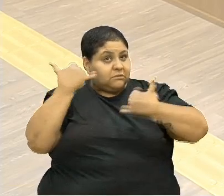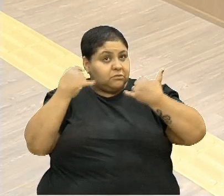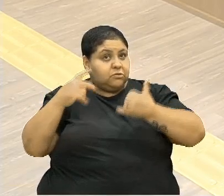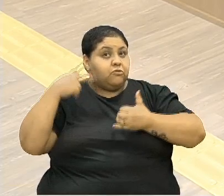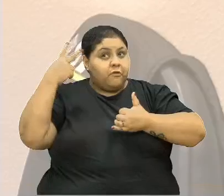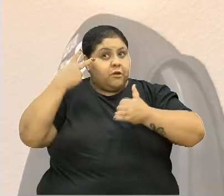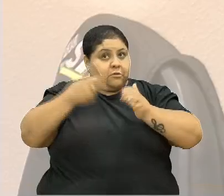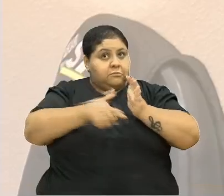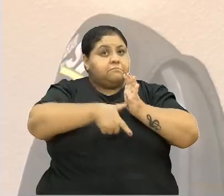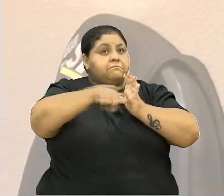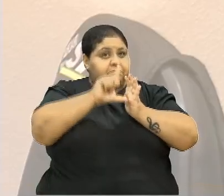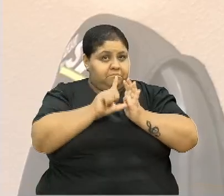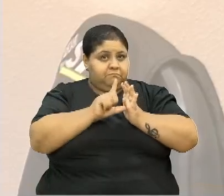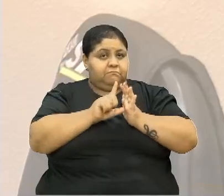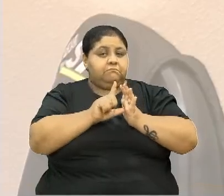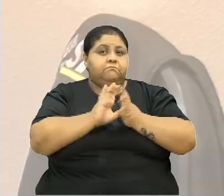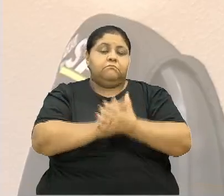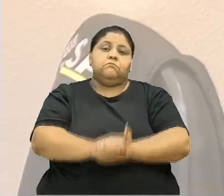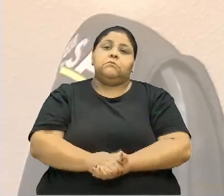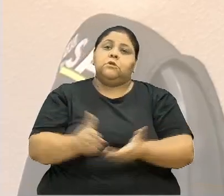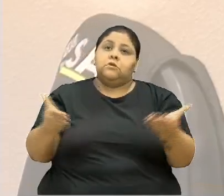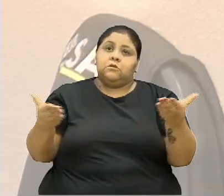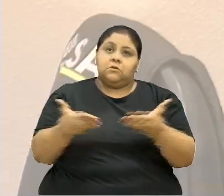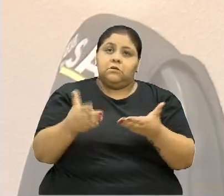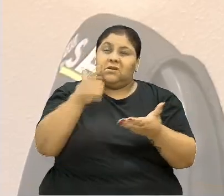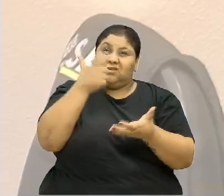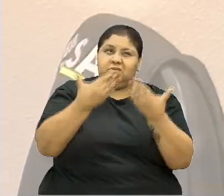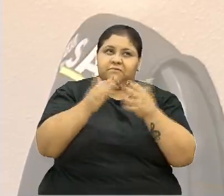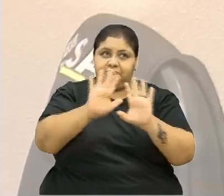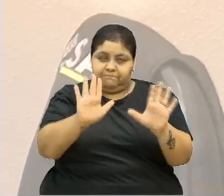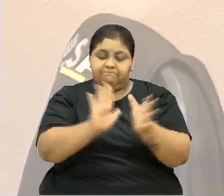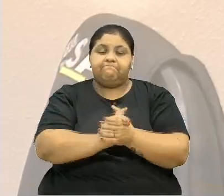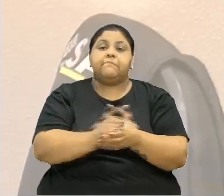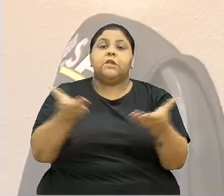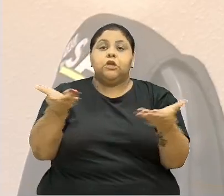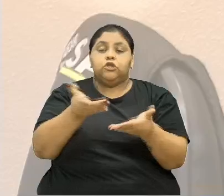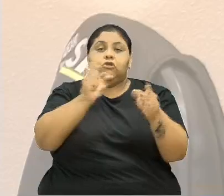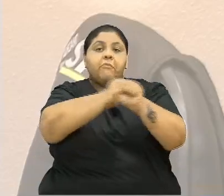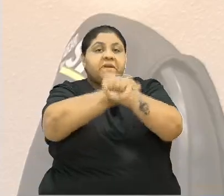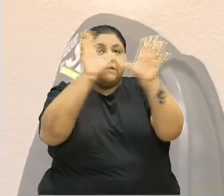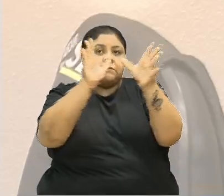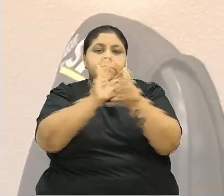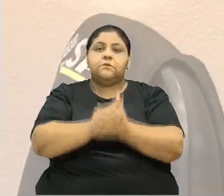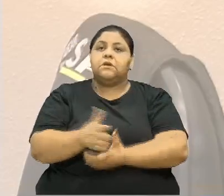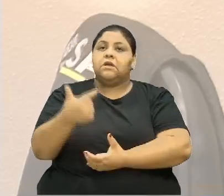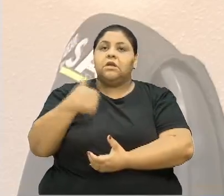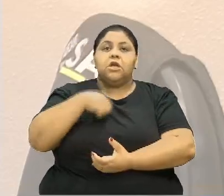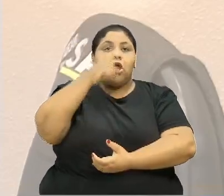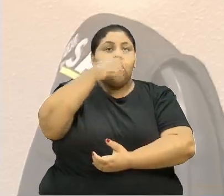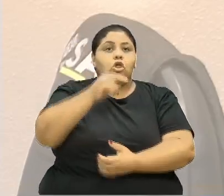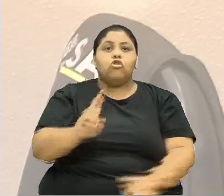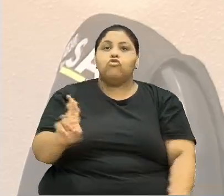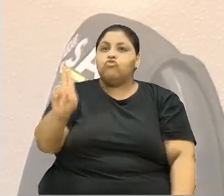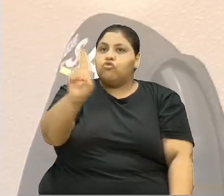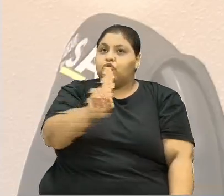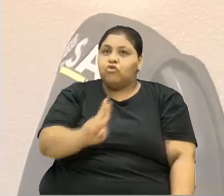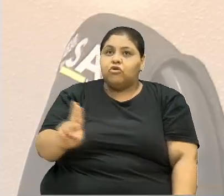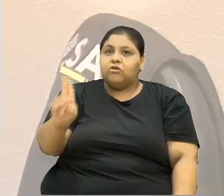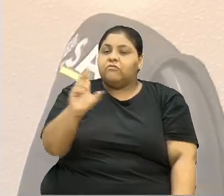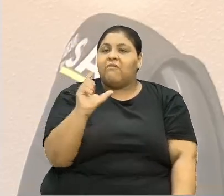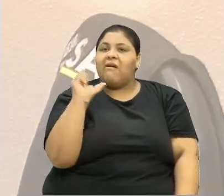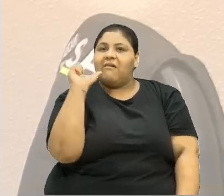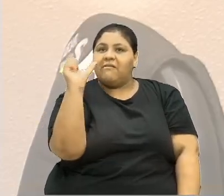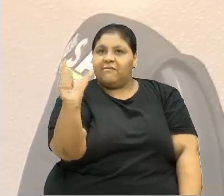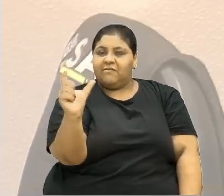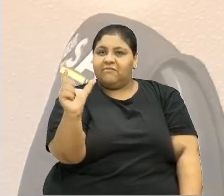gente se manifestar e daí fica talvez aquela dúvida. Quero deixar claro aqui que eu nunca usei e jamais vou usar essa